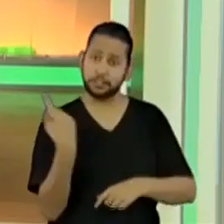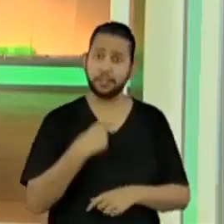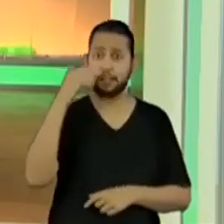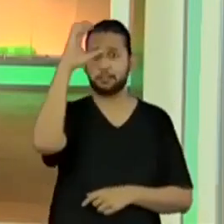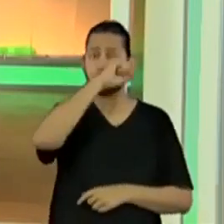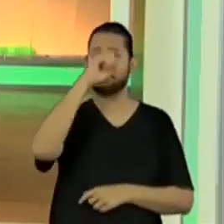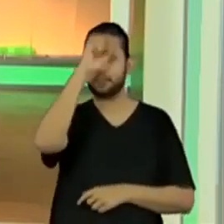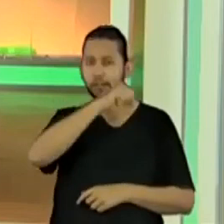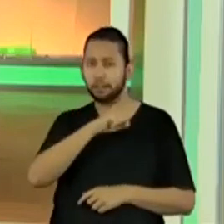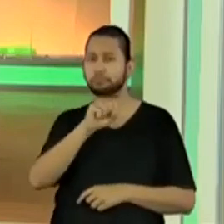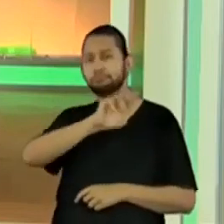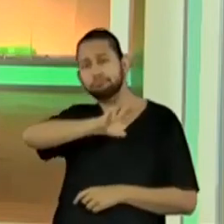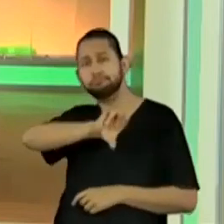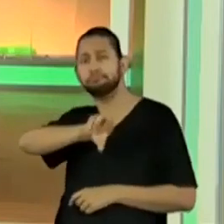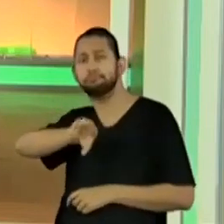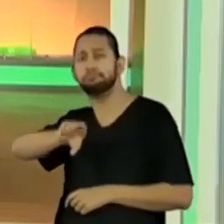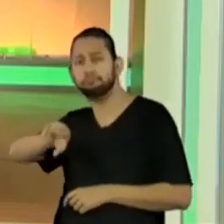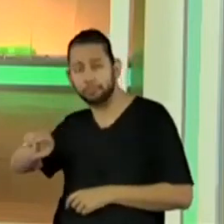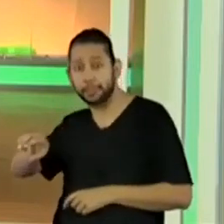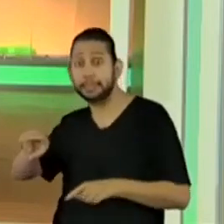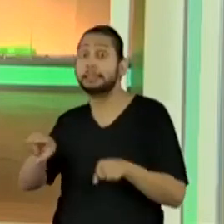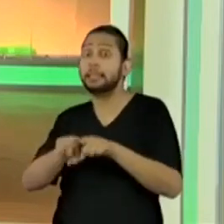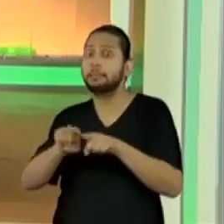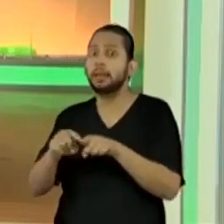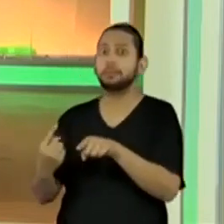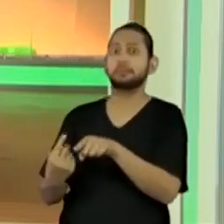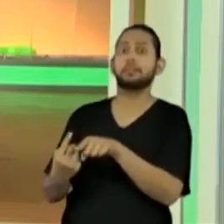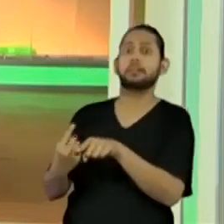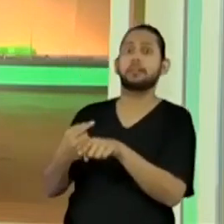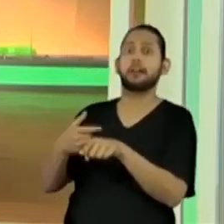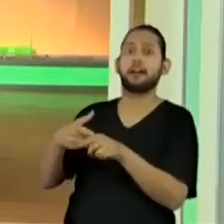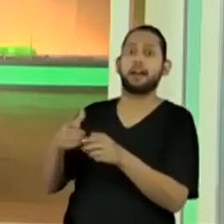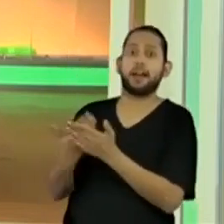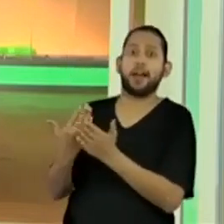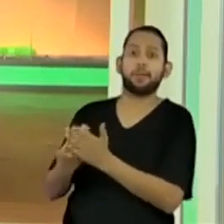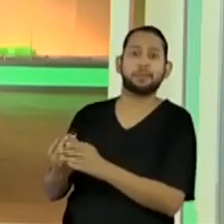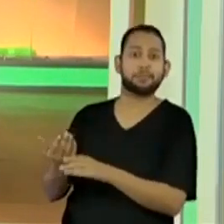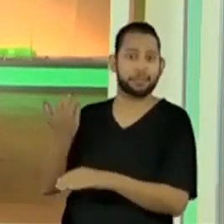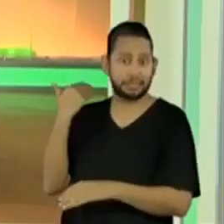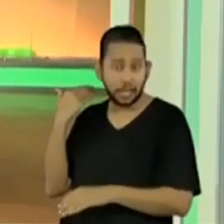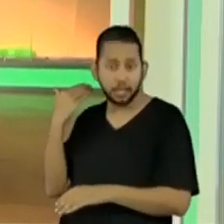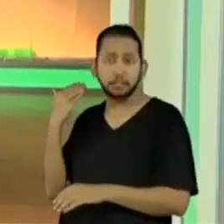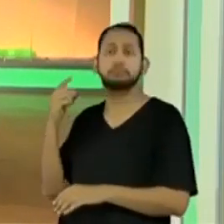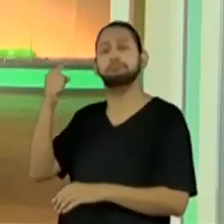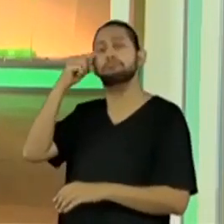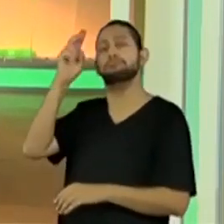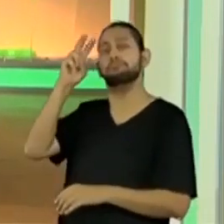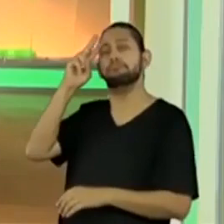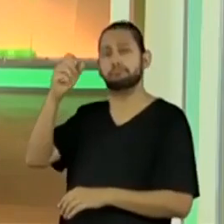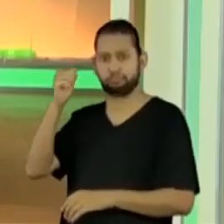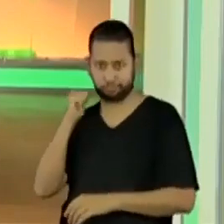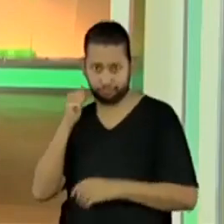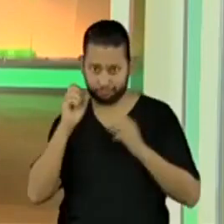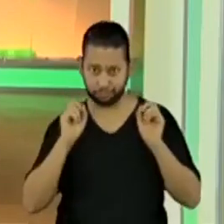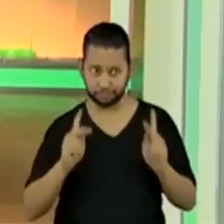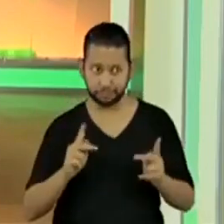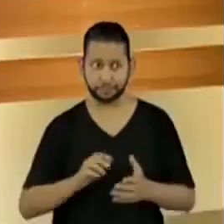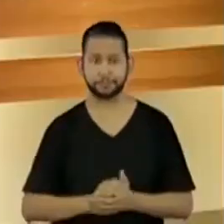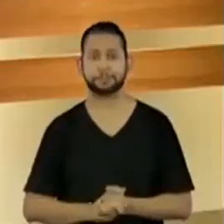retomar alguns conhecimentos que são importantes para a gente conseguir fazer a nossa atividade. Então, como eu